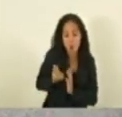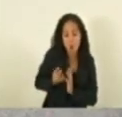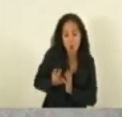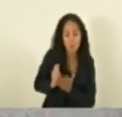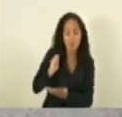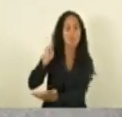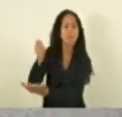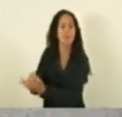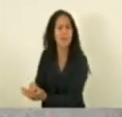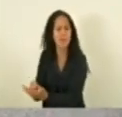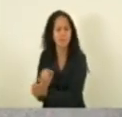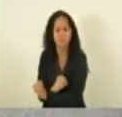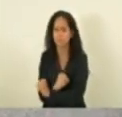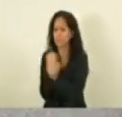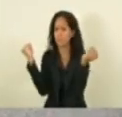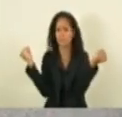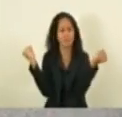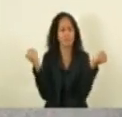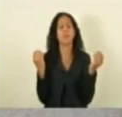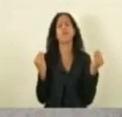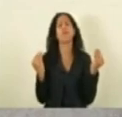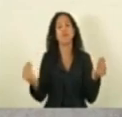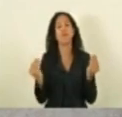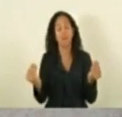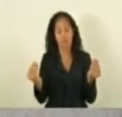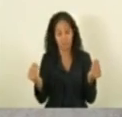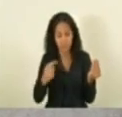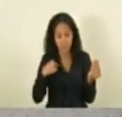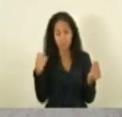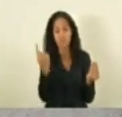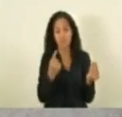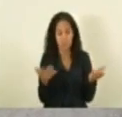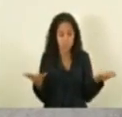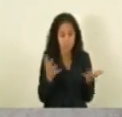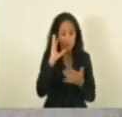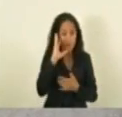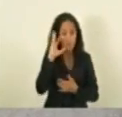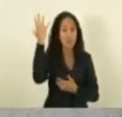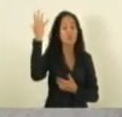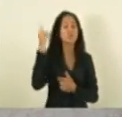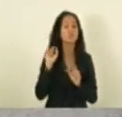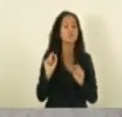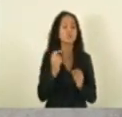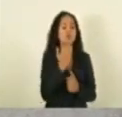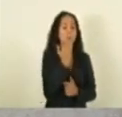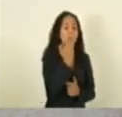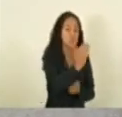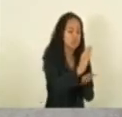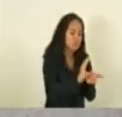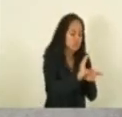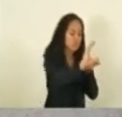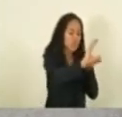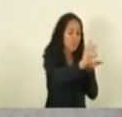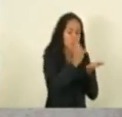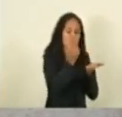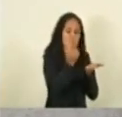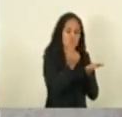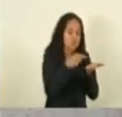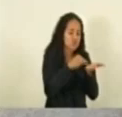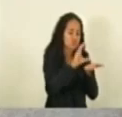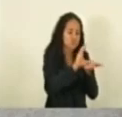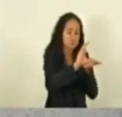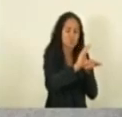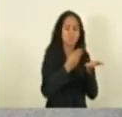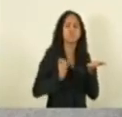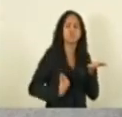negócio completamente descabido. Então, o que nós estamos fazendo agora é apenas pedindo para que os recursos